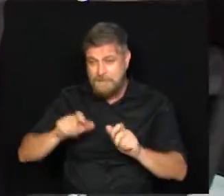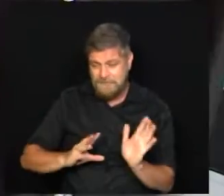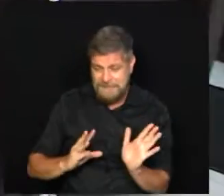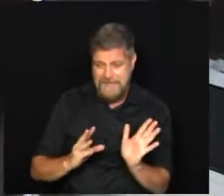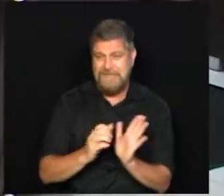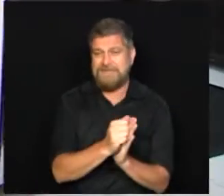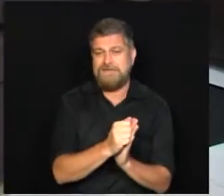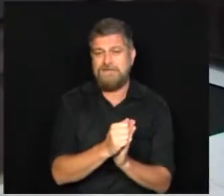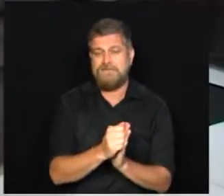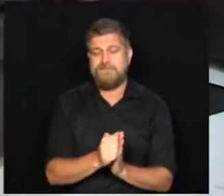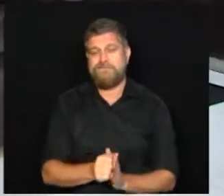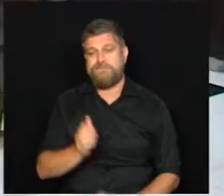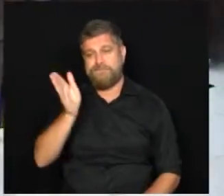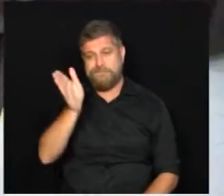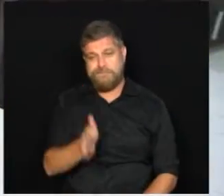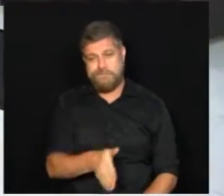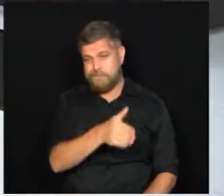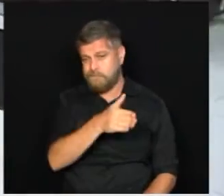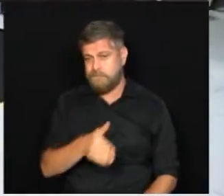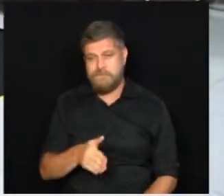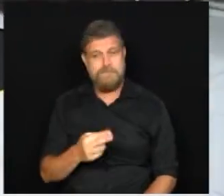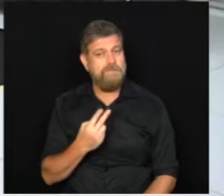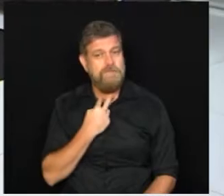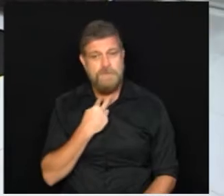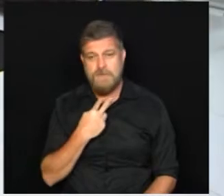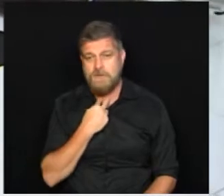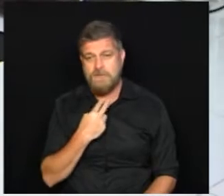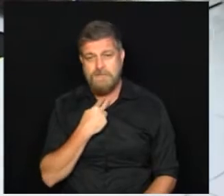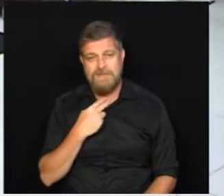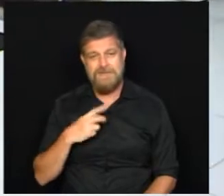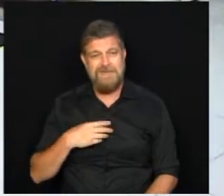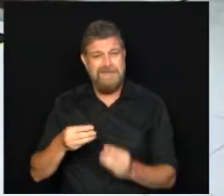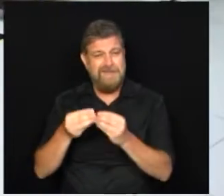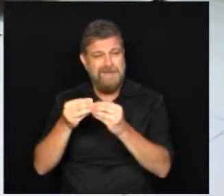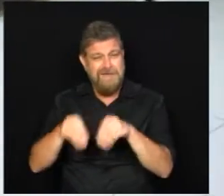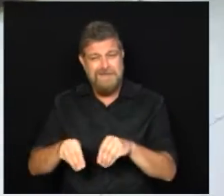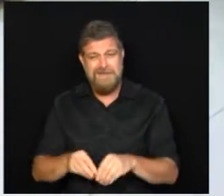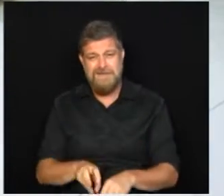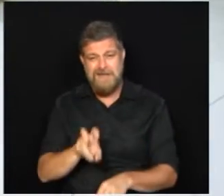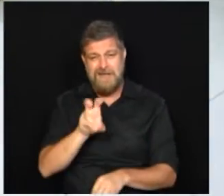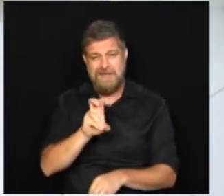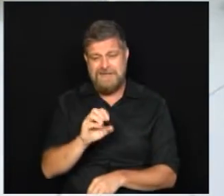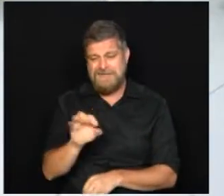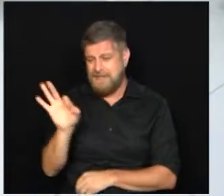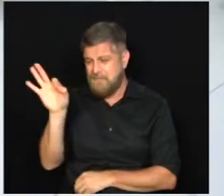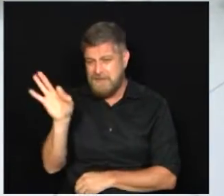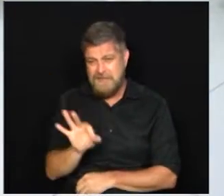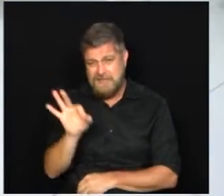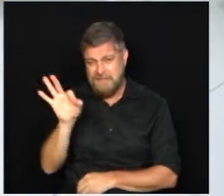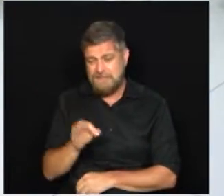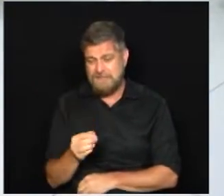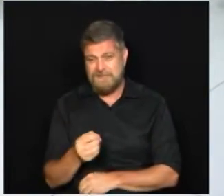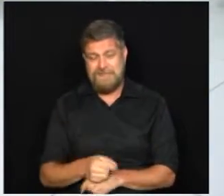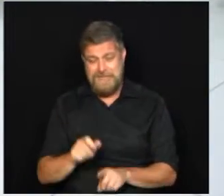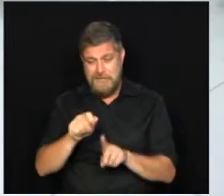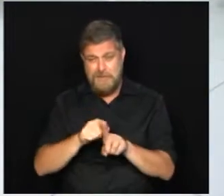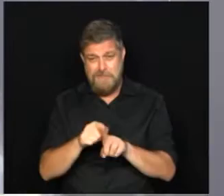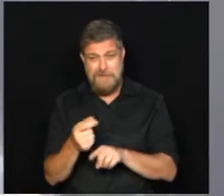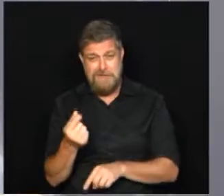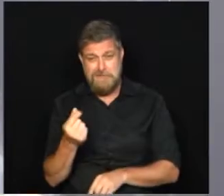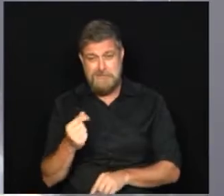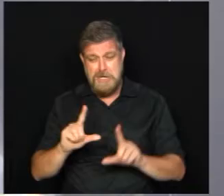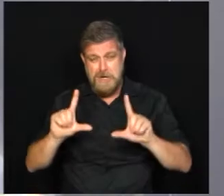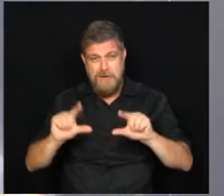agendadas tiveram que ser desmarcadas causando um prejuízo de 50 por cento no faturamento mensal